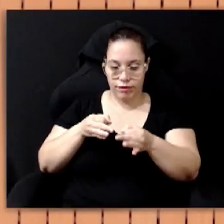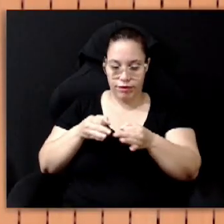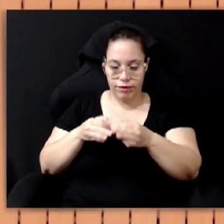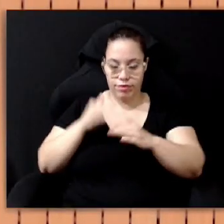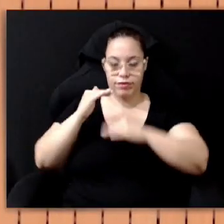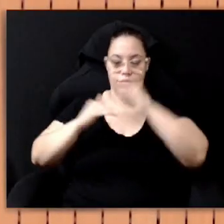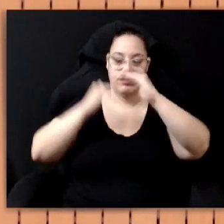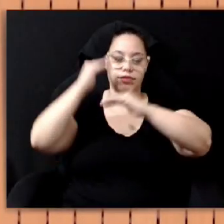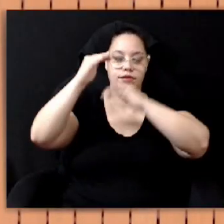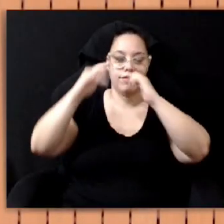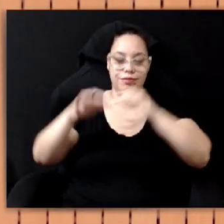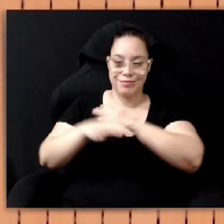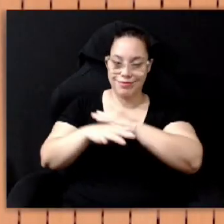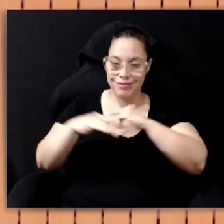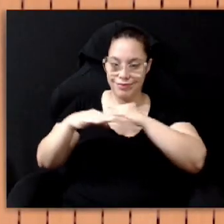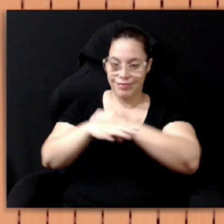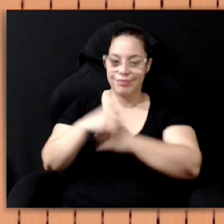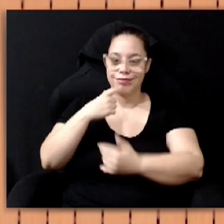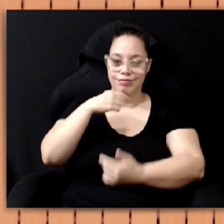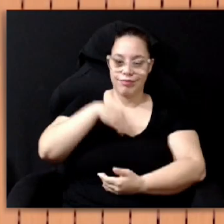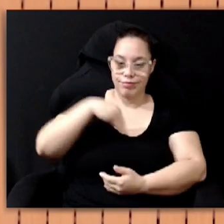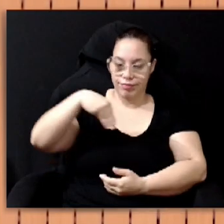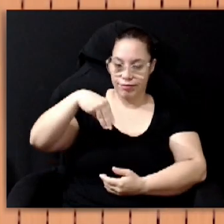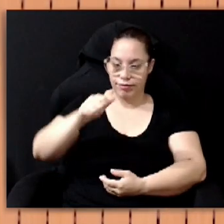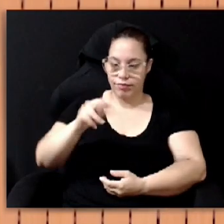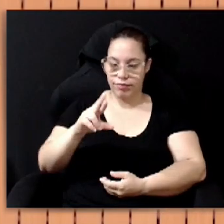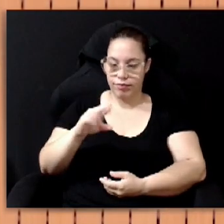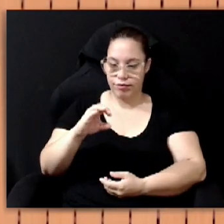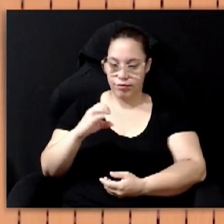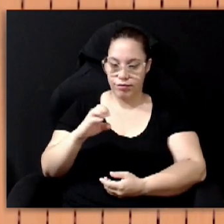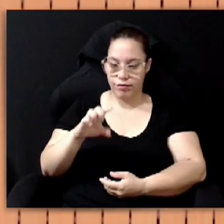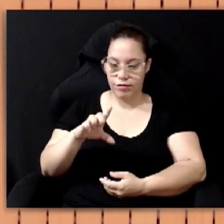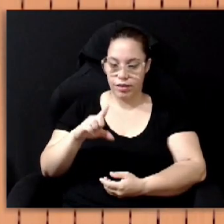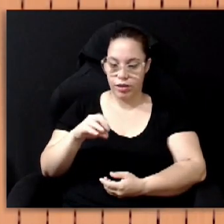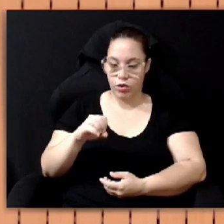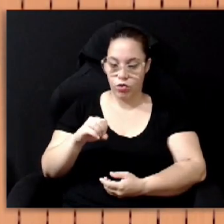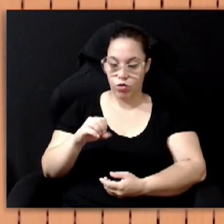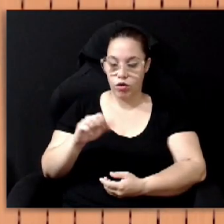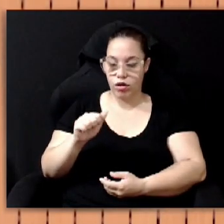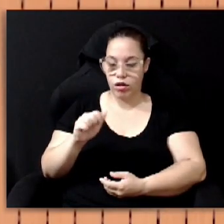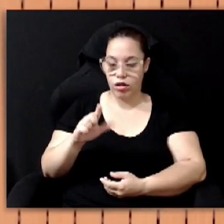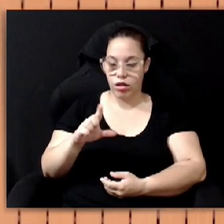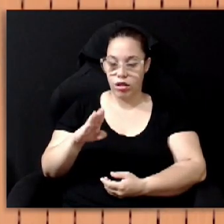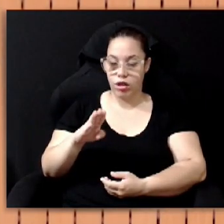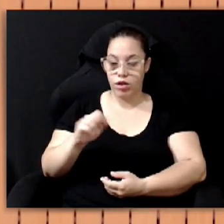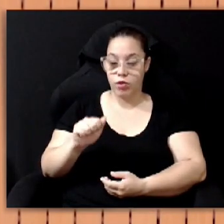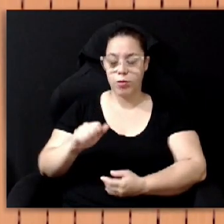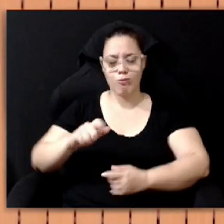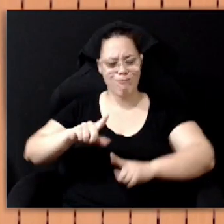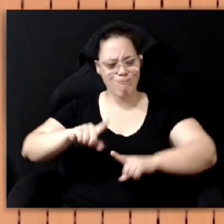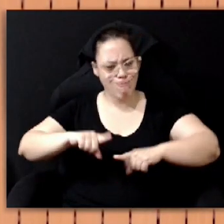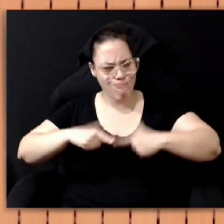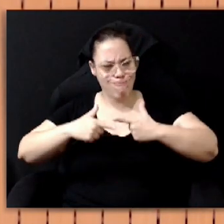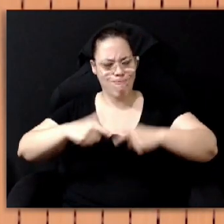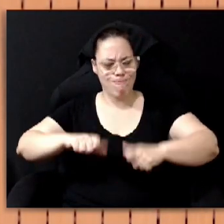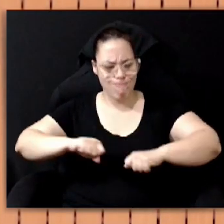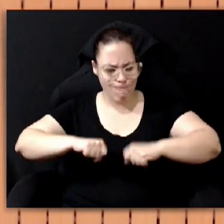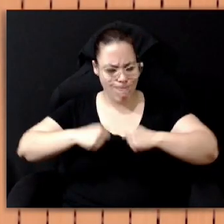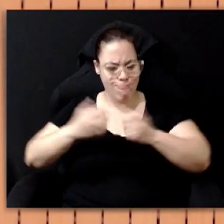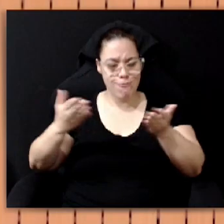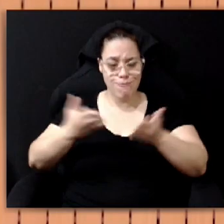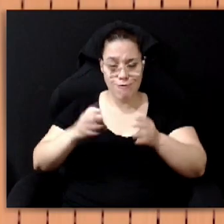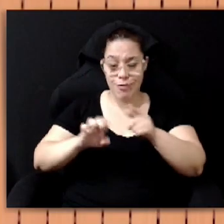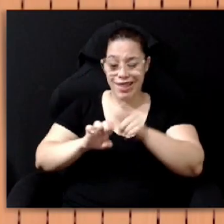Desenvolvimento Urbano de Campinas, Marcelo Colutini. E a Alba é uma guerreira, né? É uma empresária. E hoje um empresário que está no